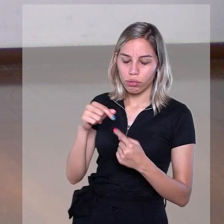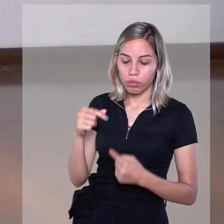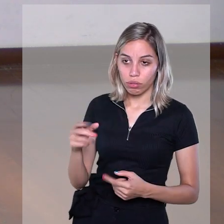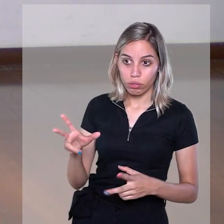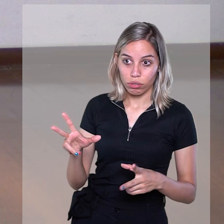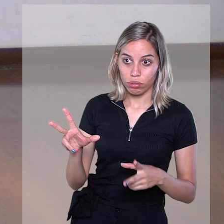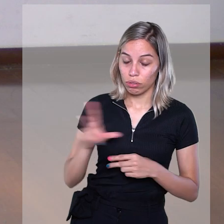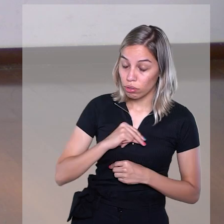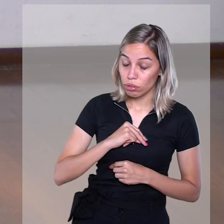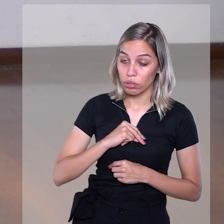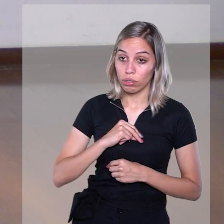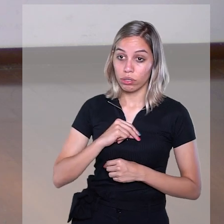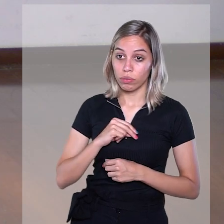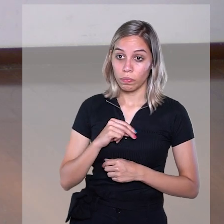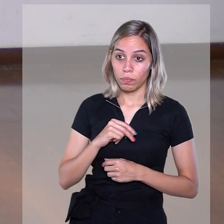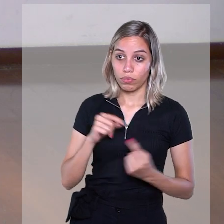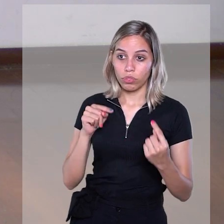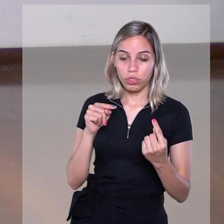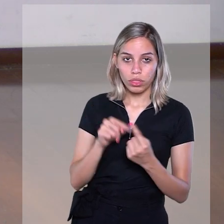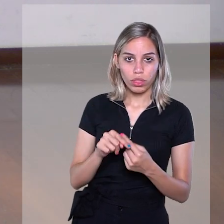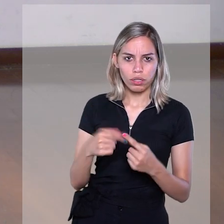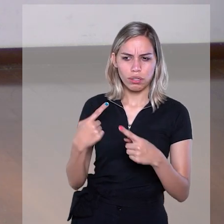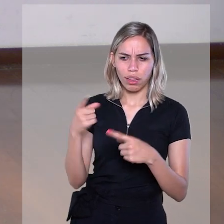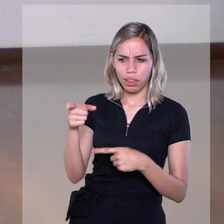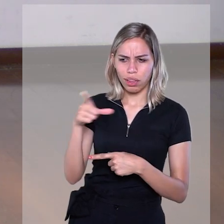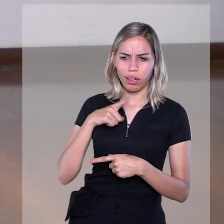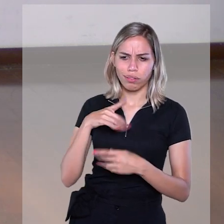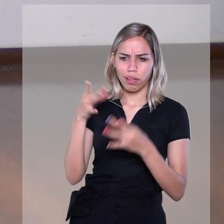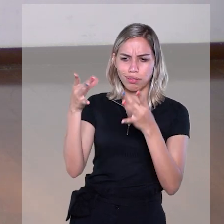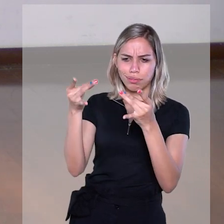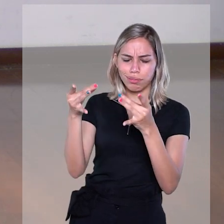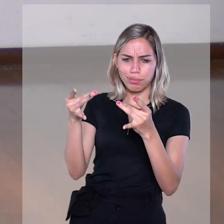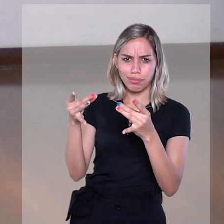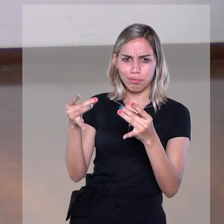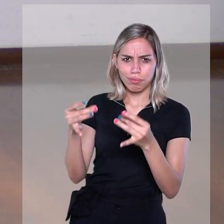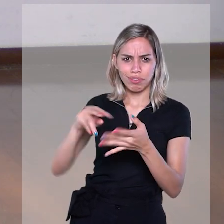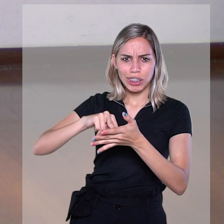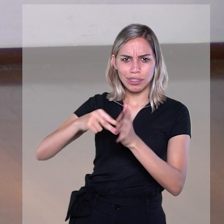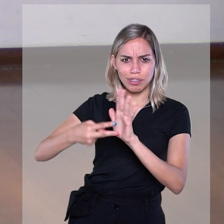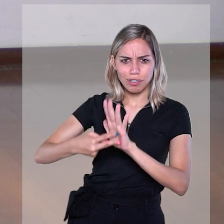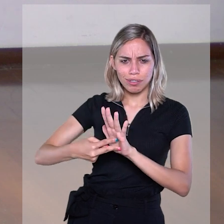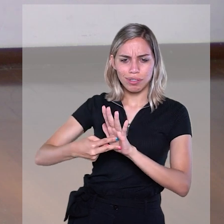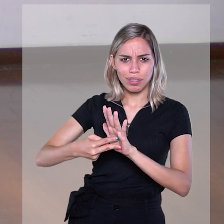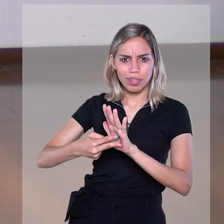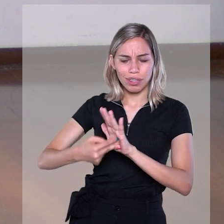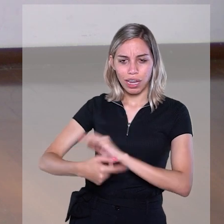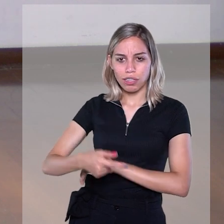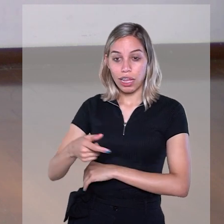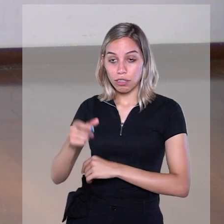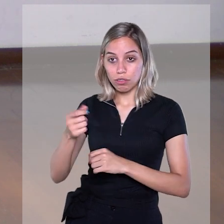Rosa a cada mínimo elemento, a cada mínimo significante, nos faz recompor a